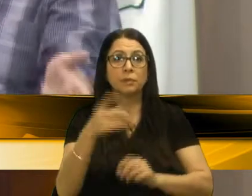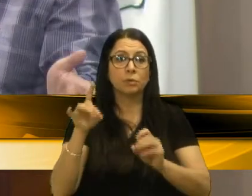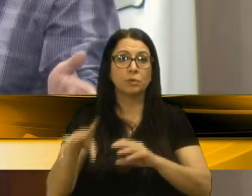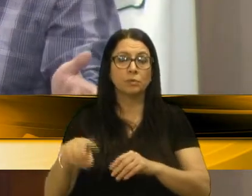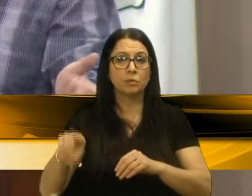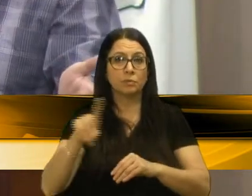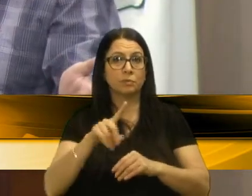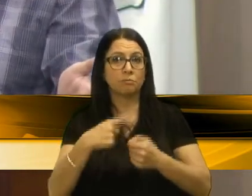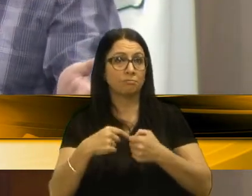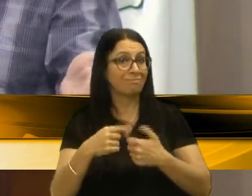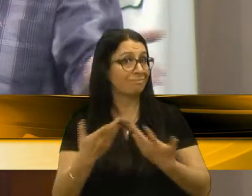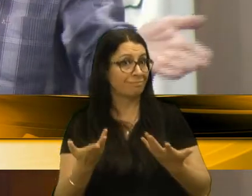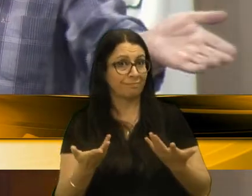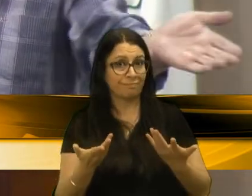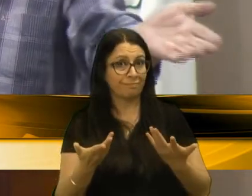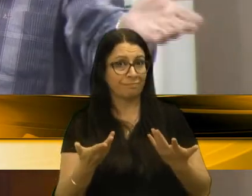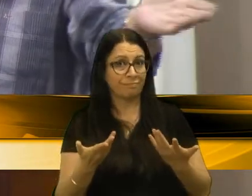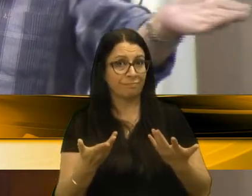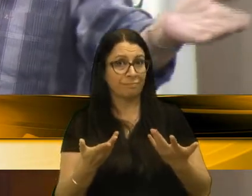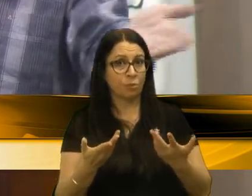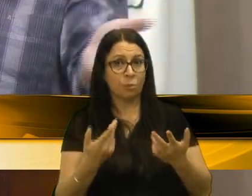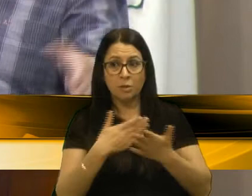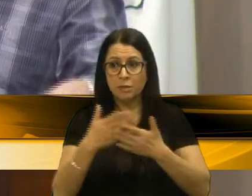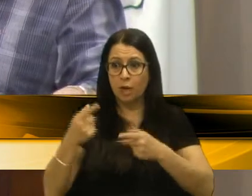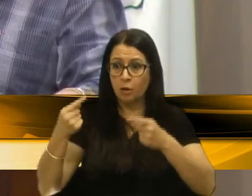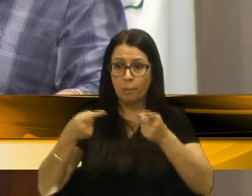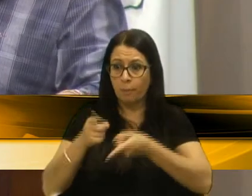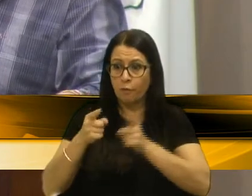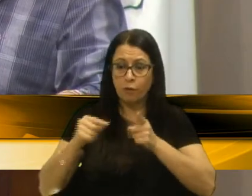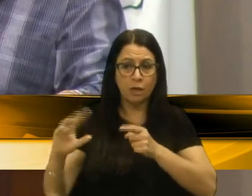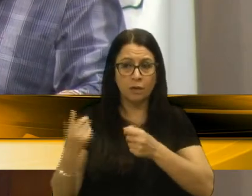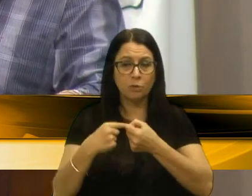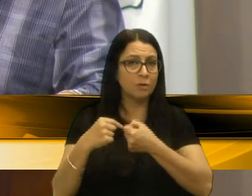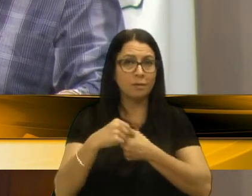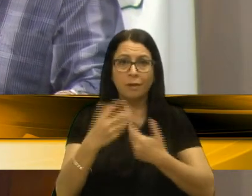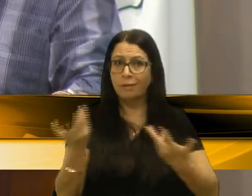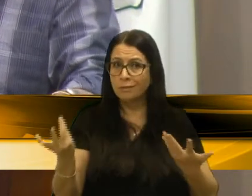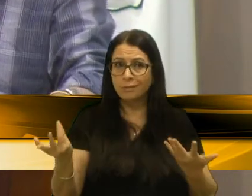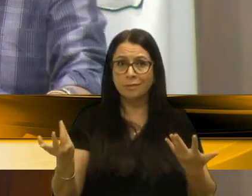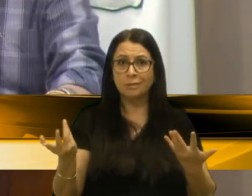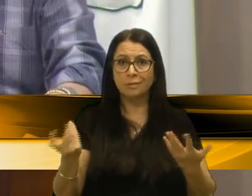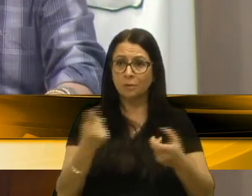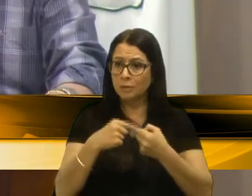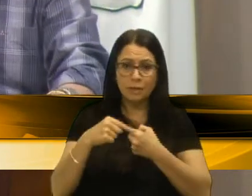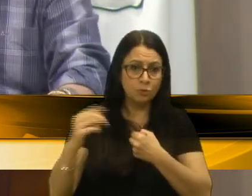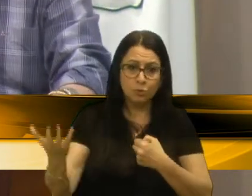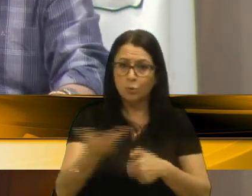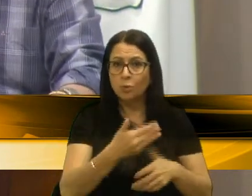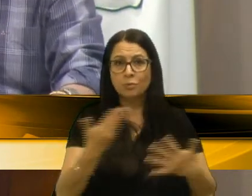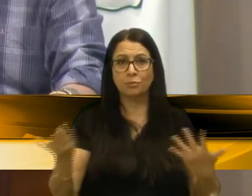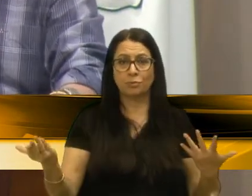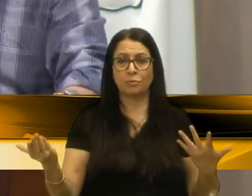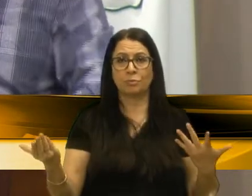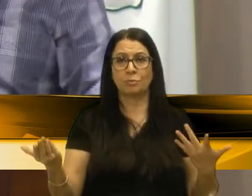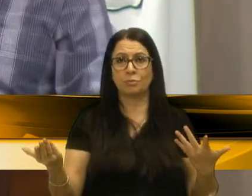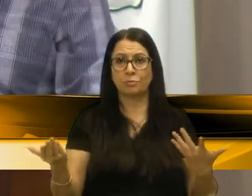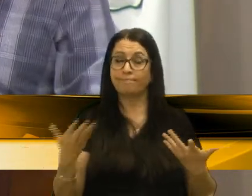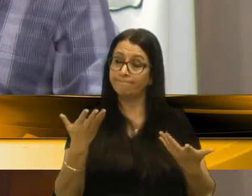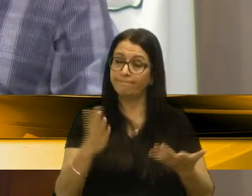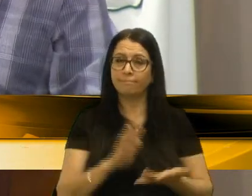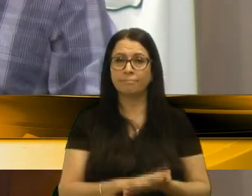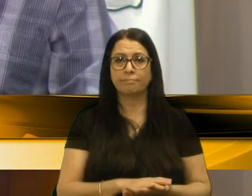né? Compraram briga com a cidade inteira, né? Com a cidade inteira, né? Então,